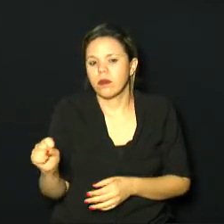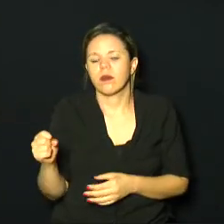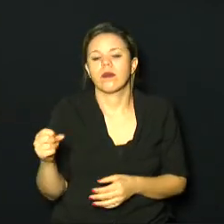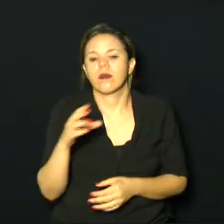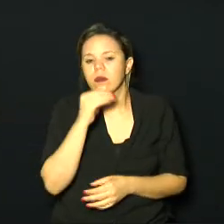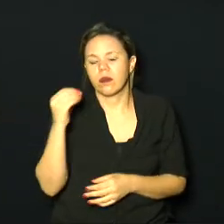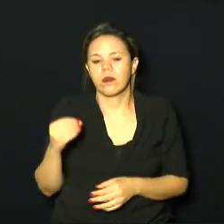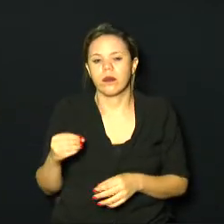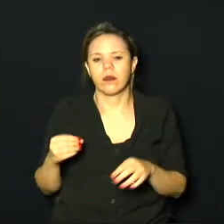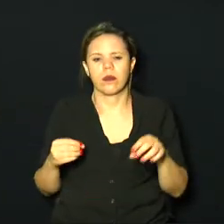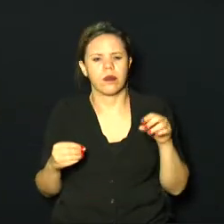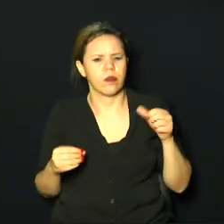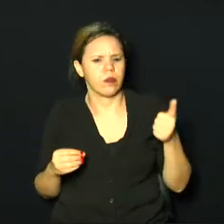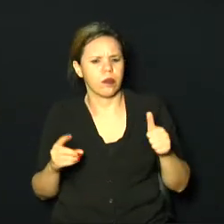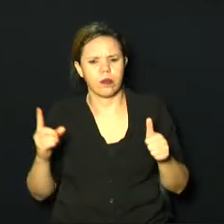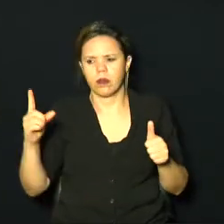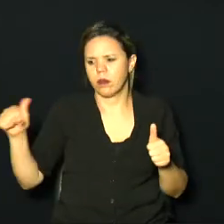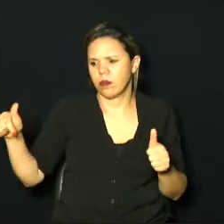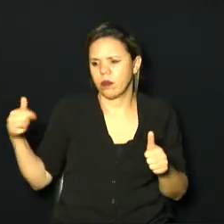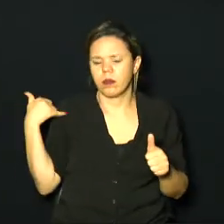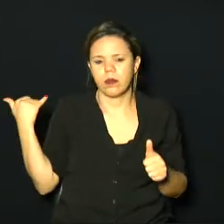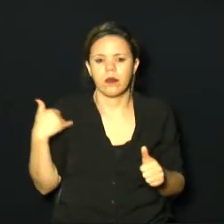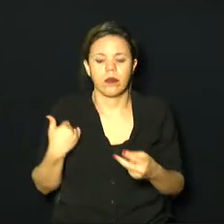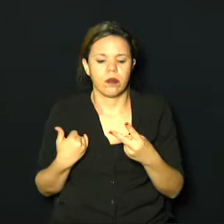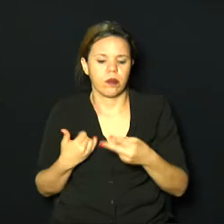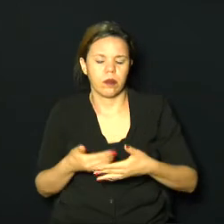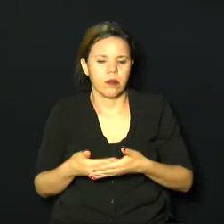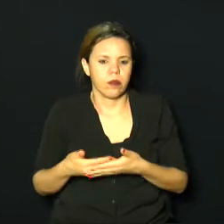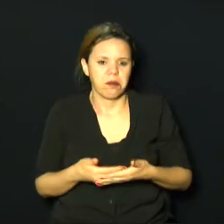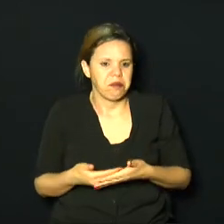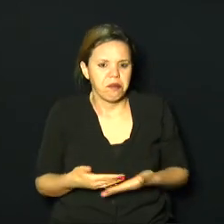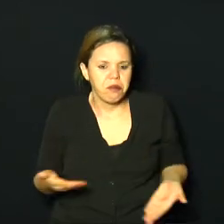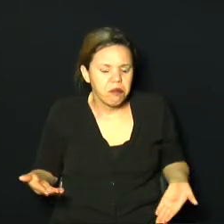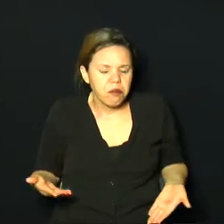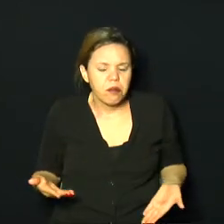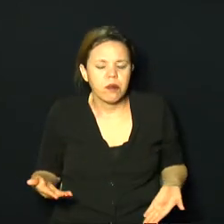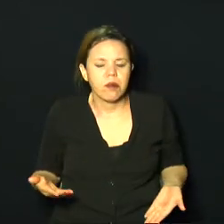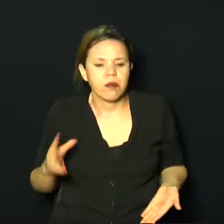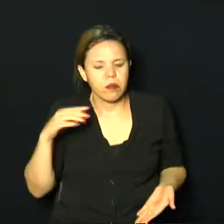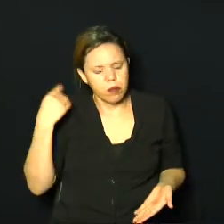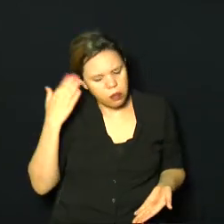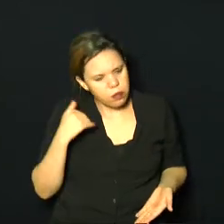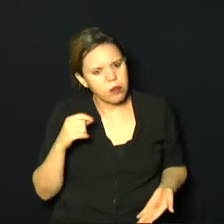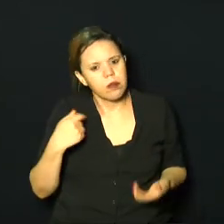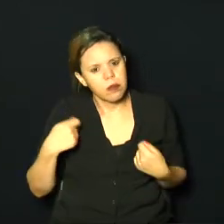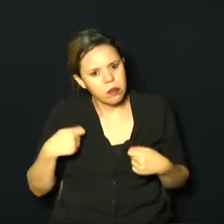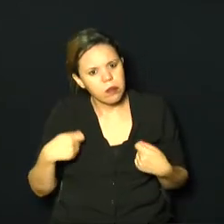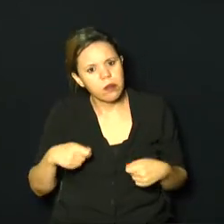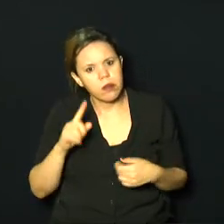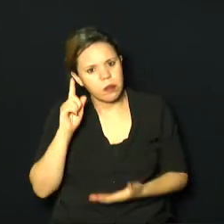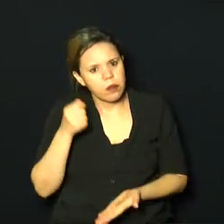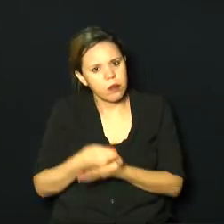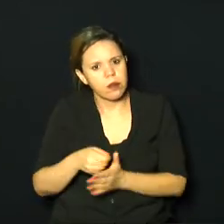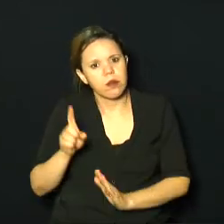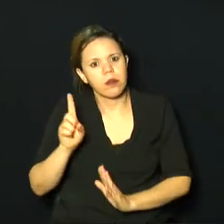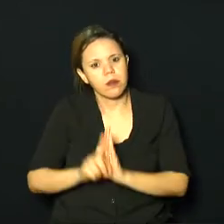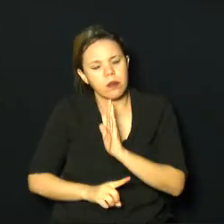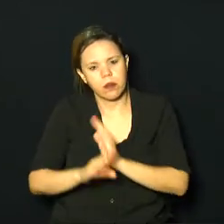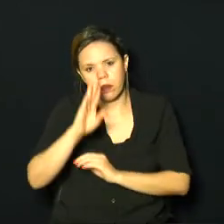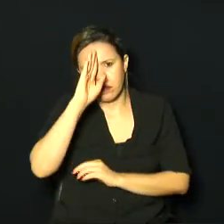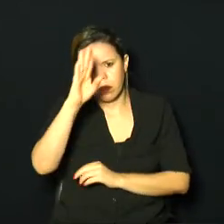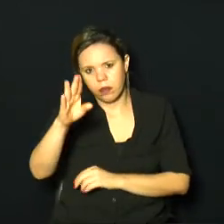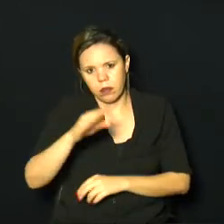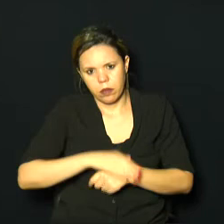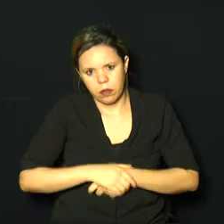anos e 2 bebês prematuros. Então, nós entendemos que é necessário garantir os direitos